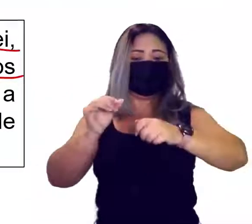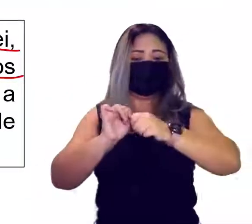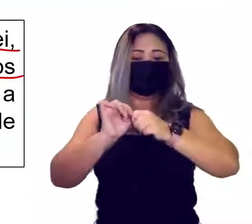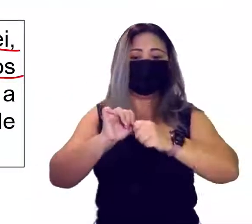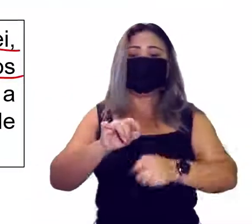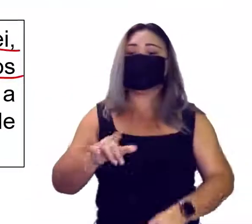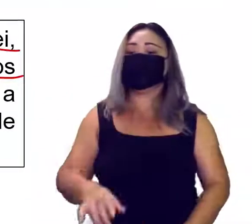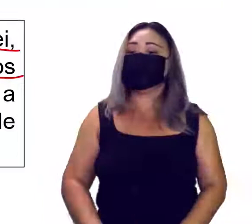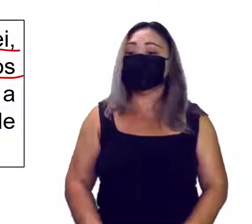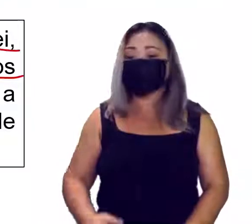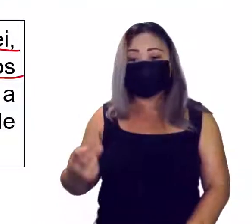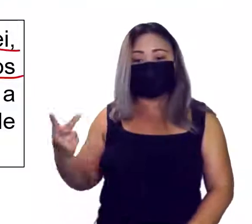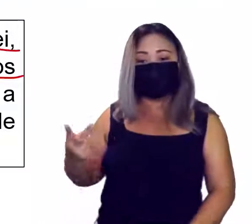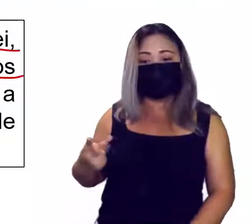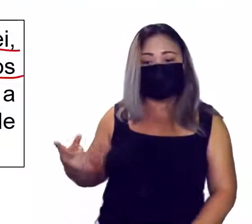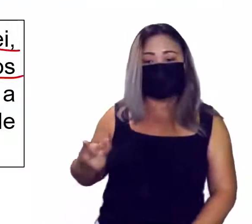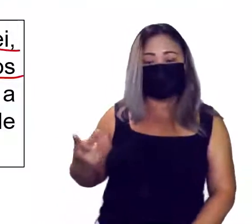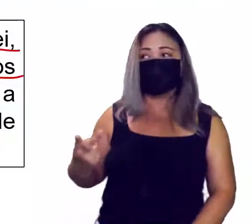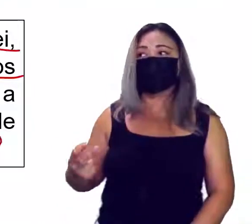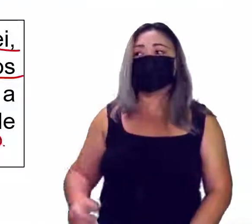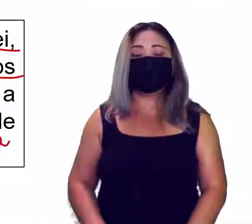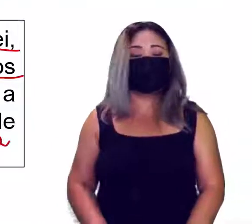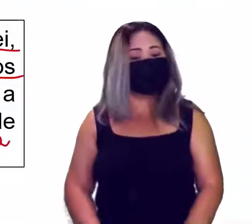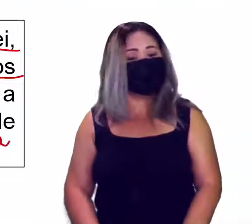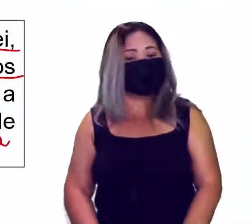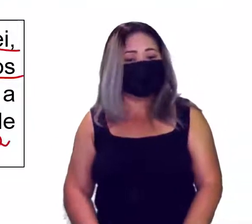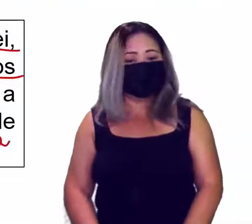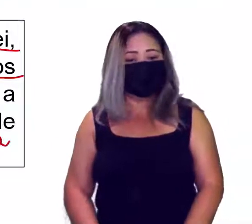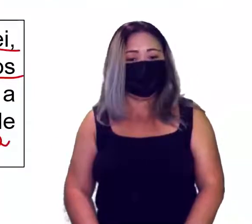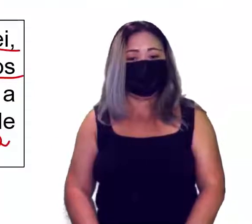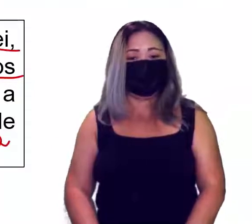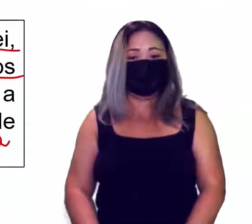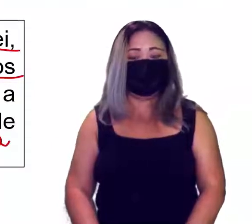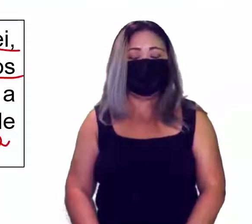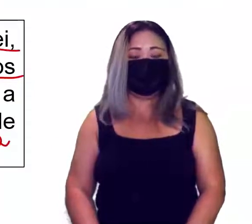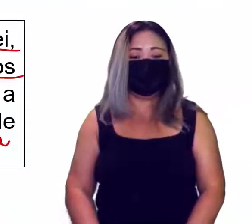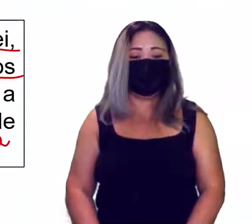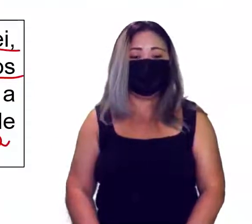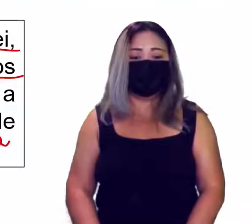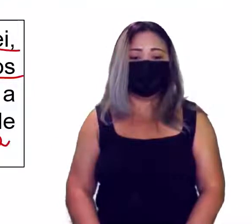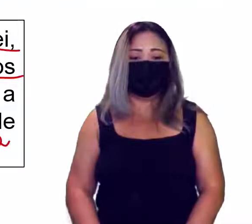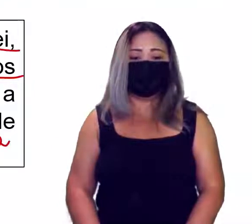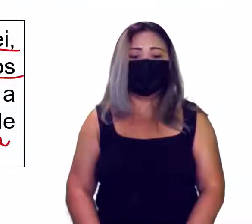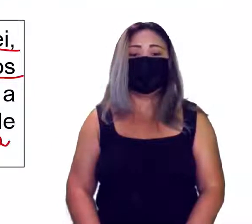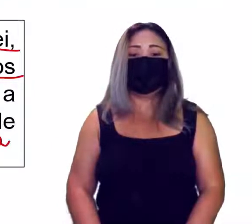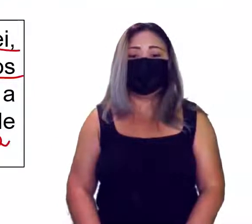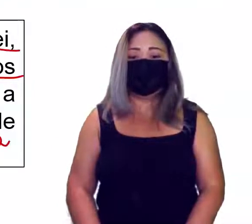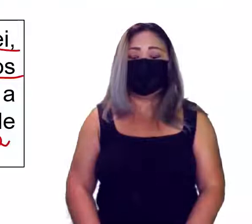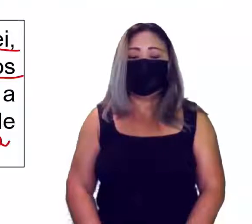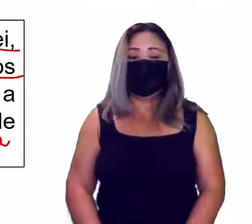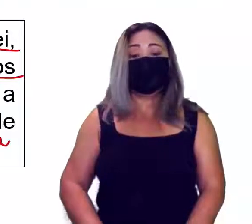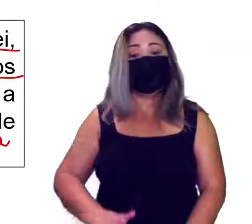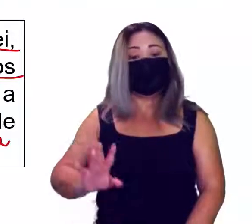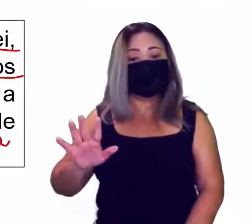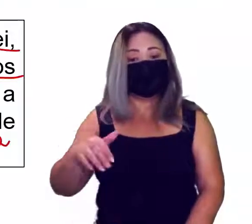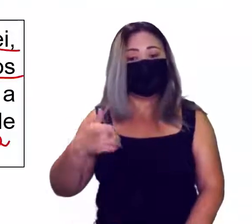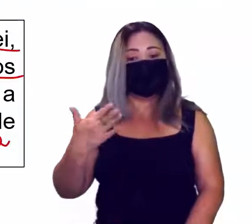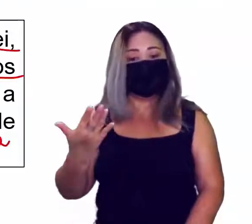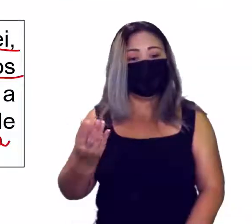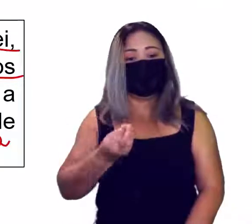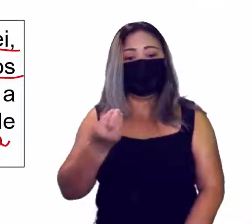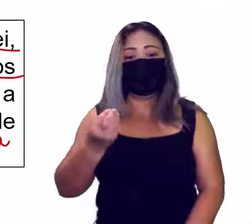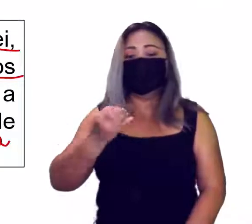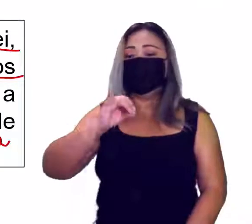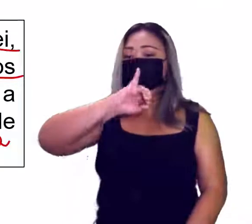greco-romana. Porque foi influenciada, né, pelos romanos. os gregos influenciaram, que se referiam a ele